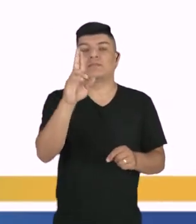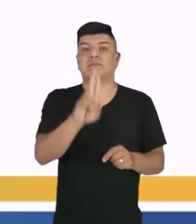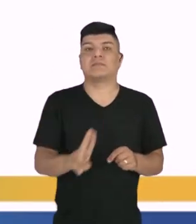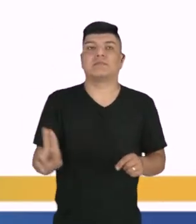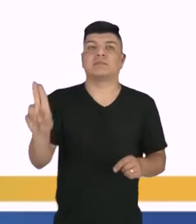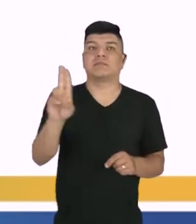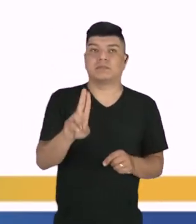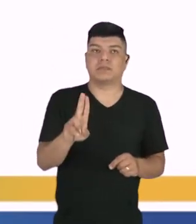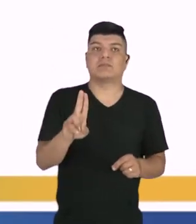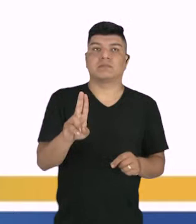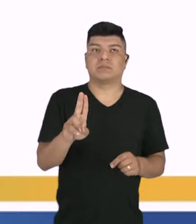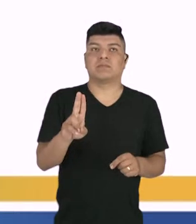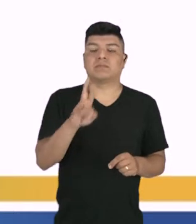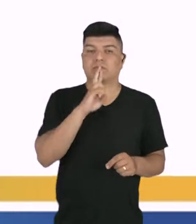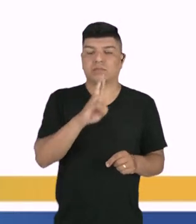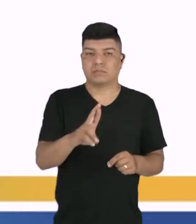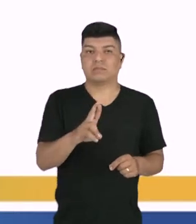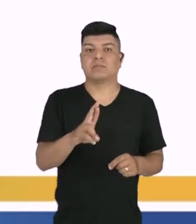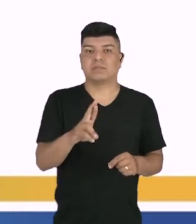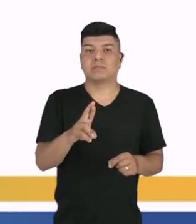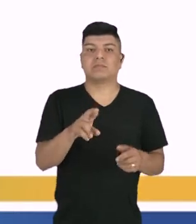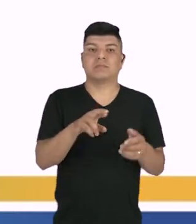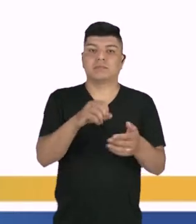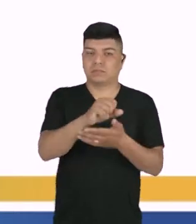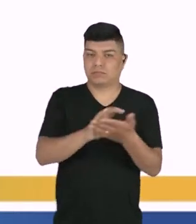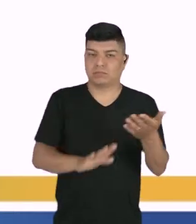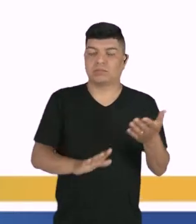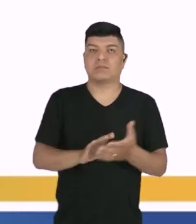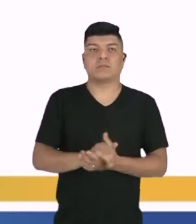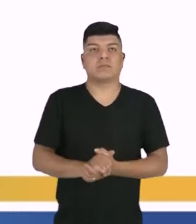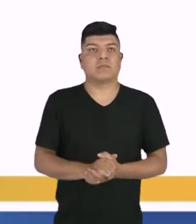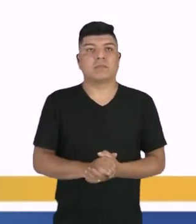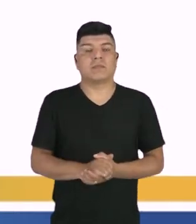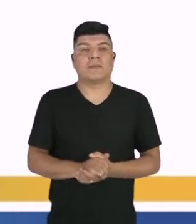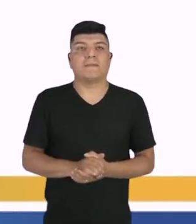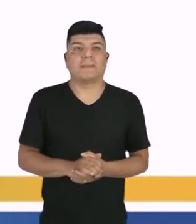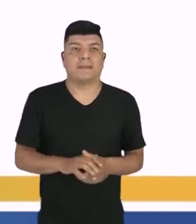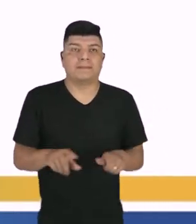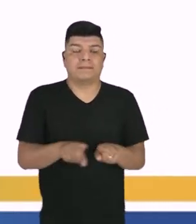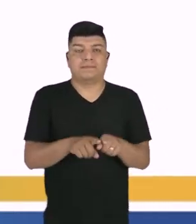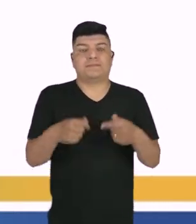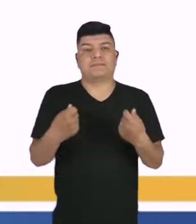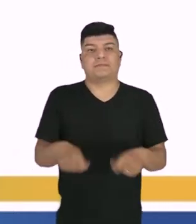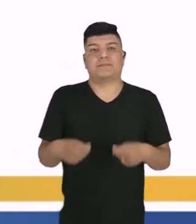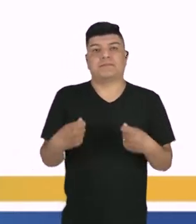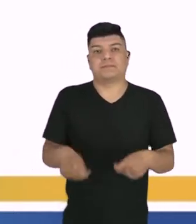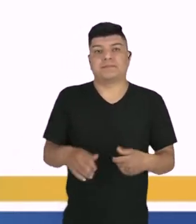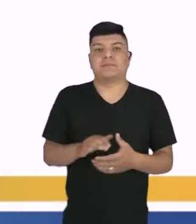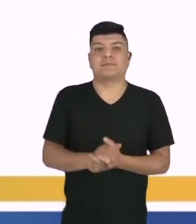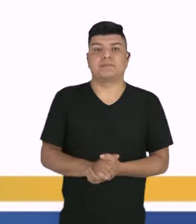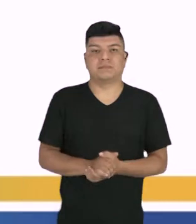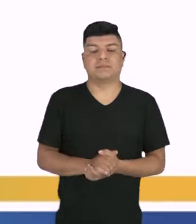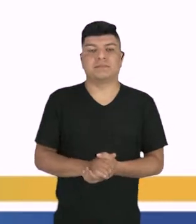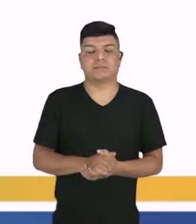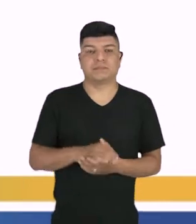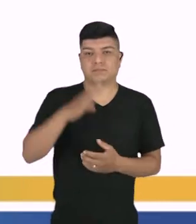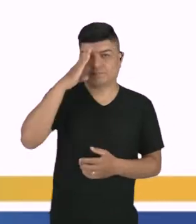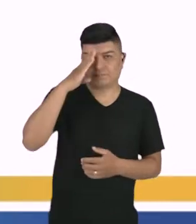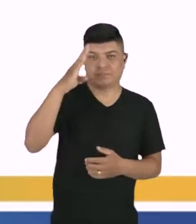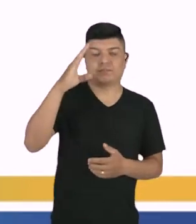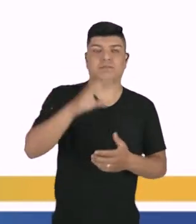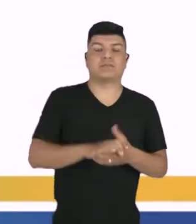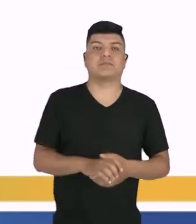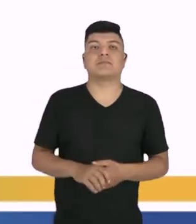aplicar em resoluções de situações, problemas. Também precisamos conhecer, ó, isso é vital,